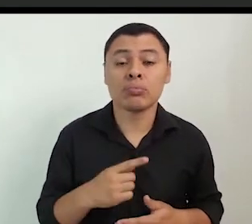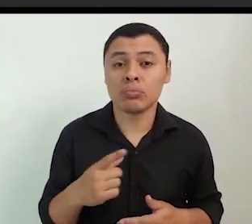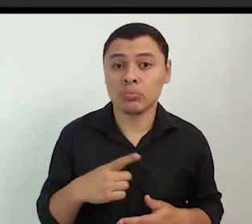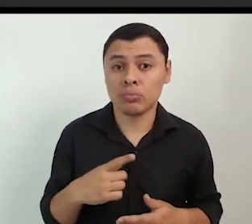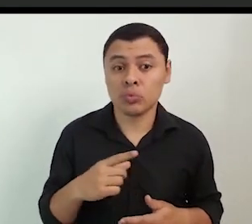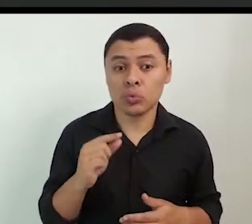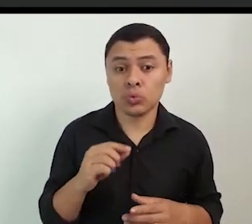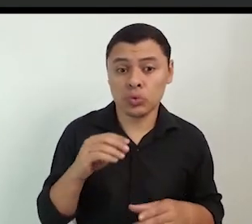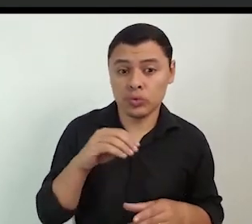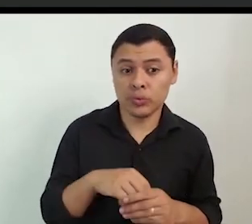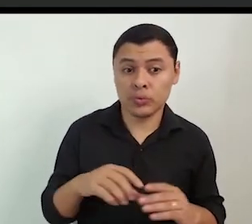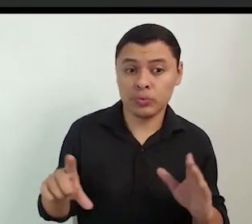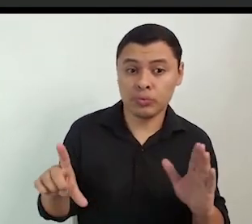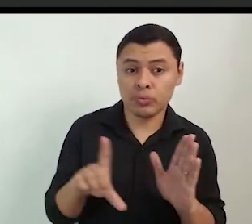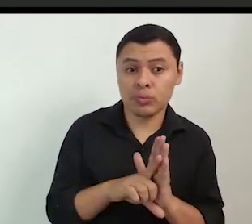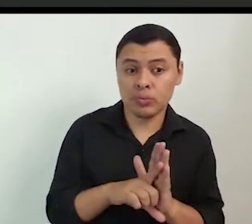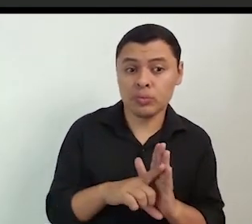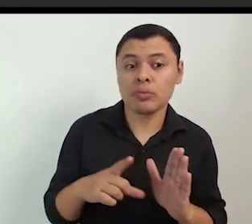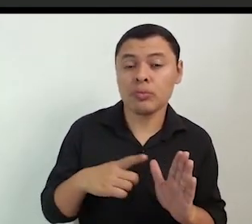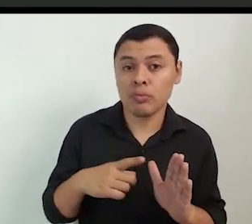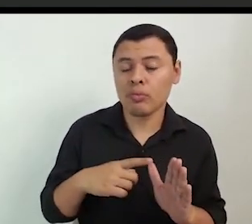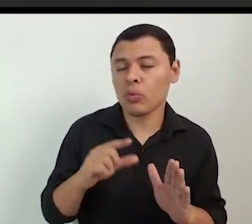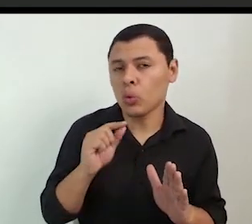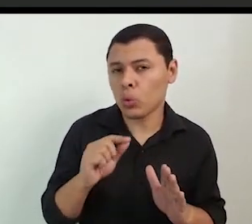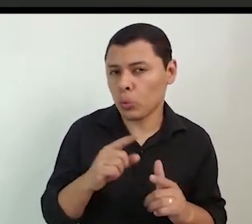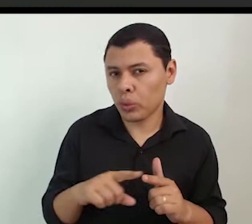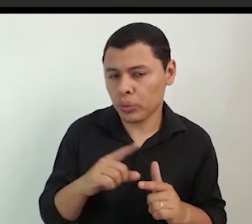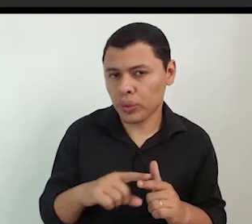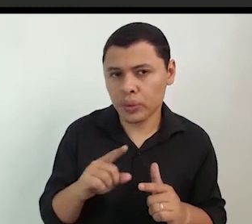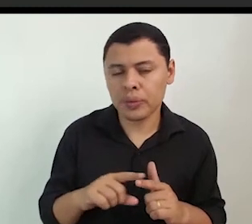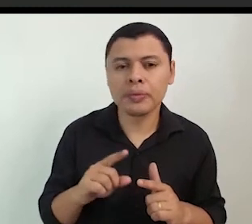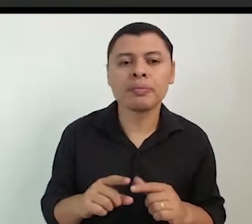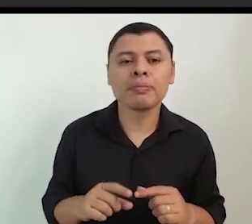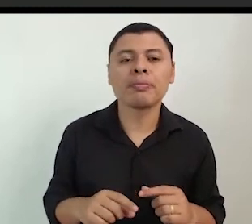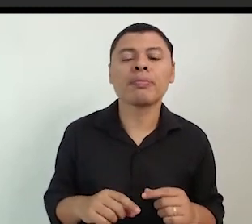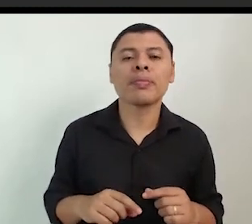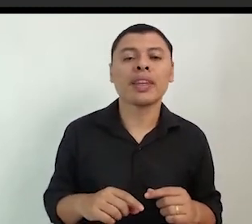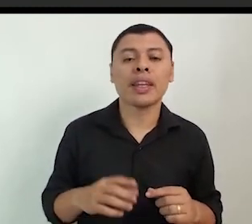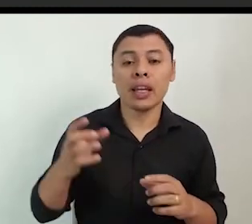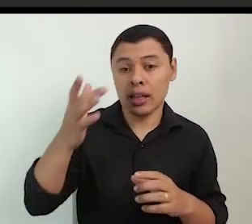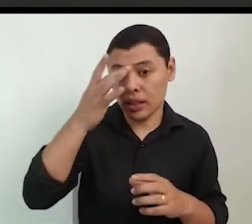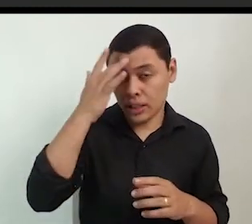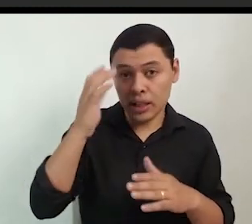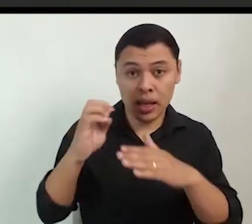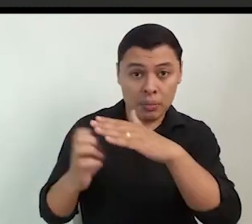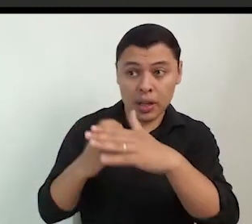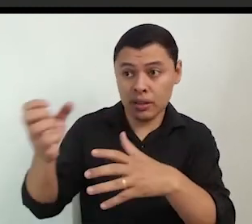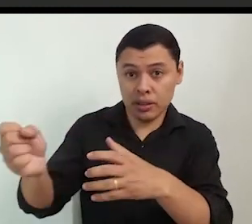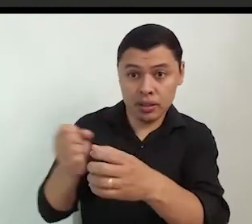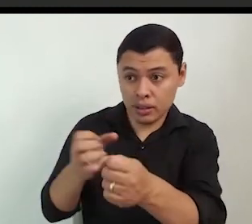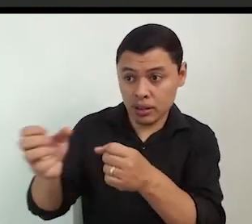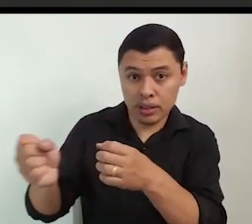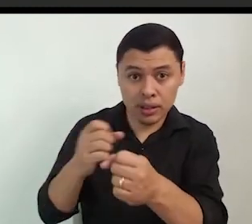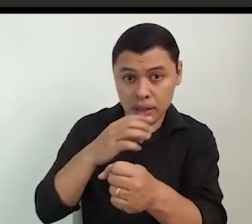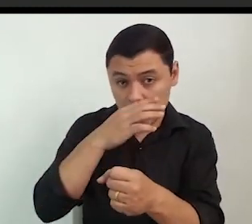própria legislação uma questão de que elas não cumprem nem o mínimo de contratação, né, que dirá